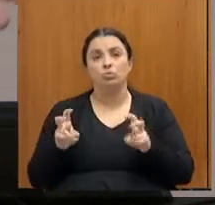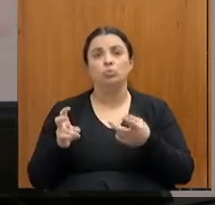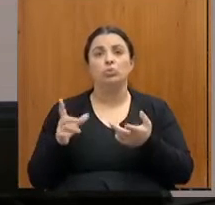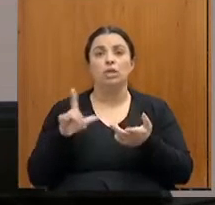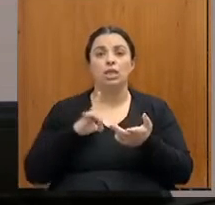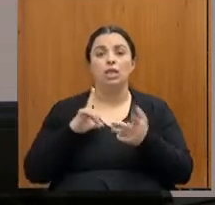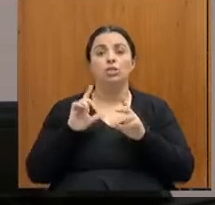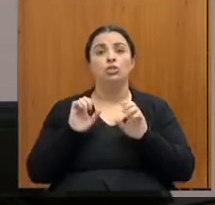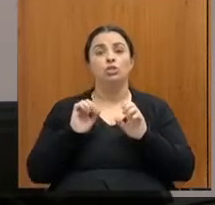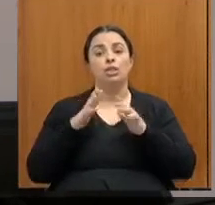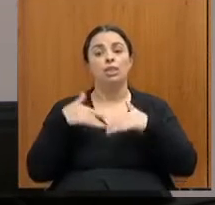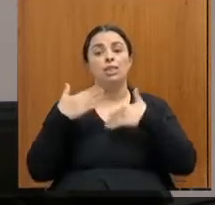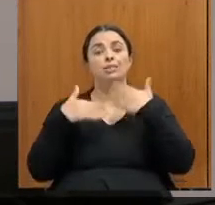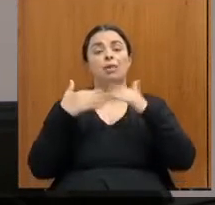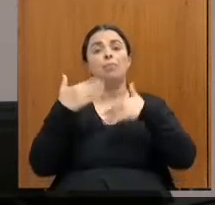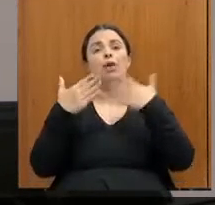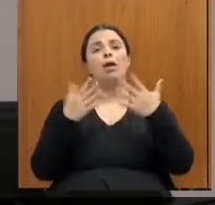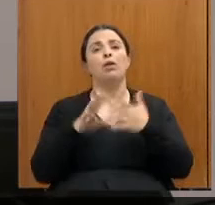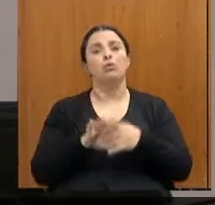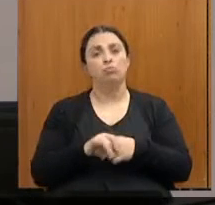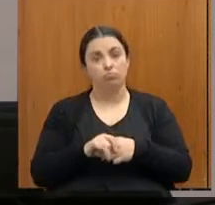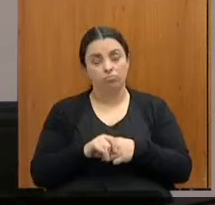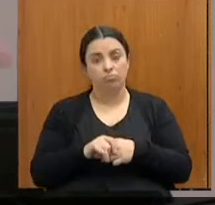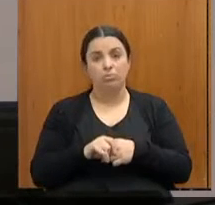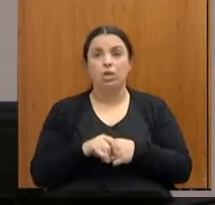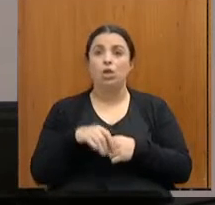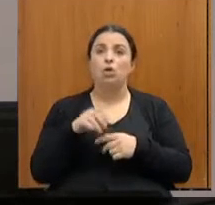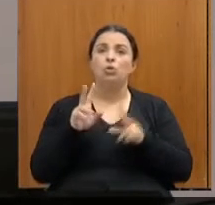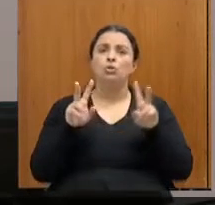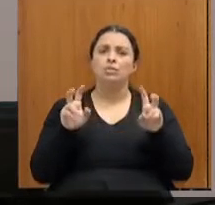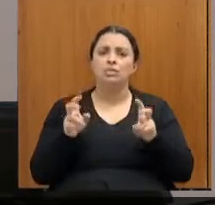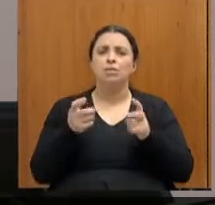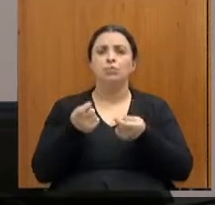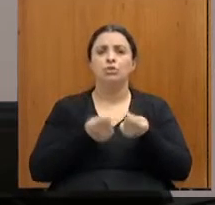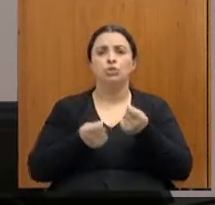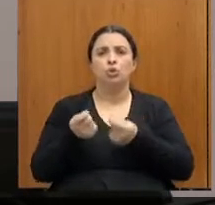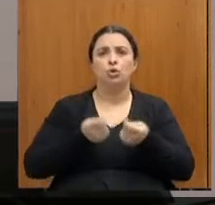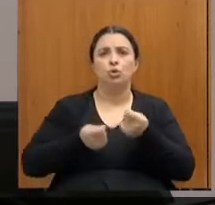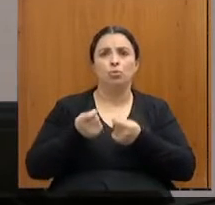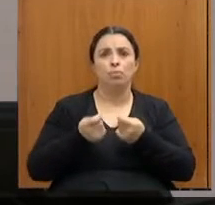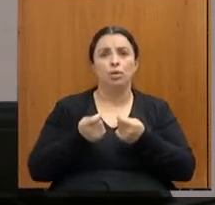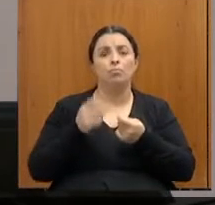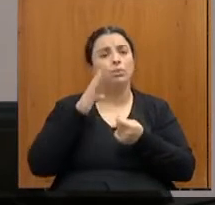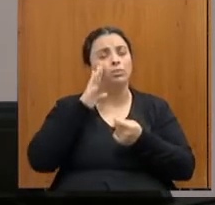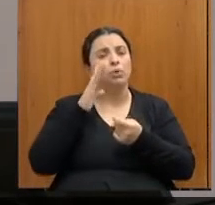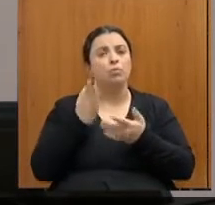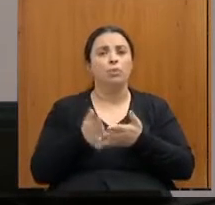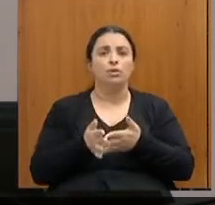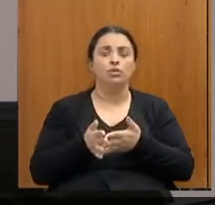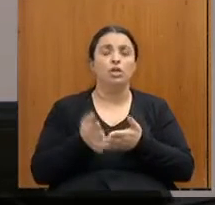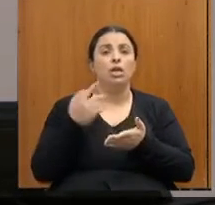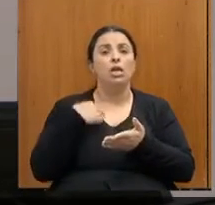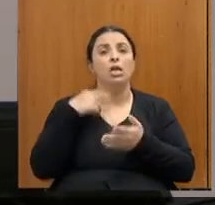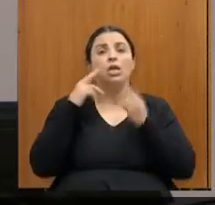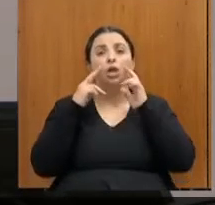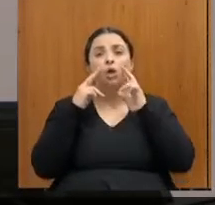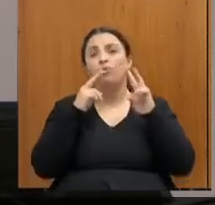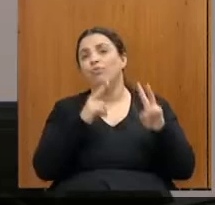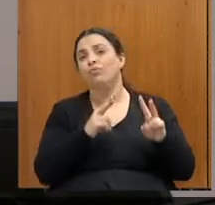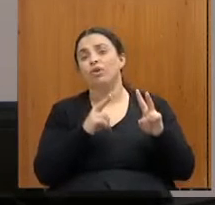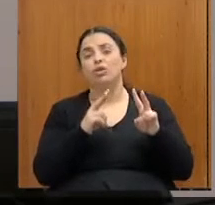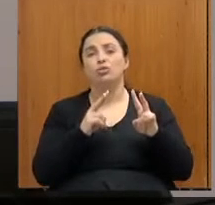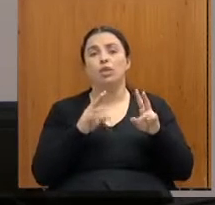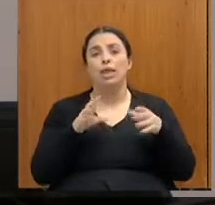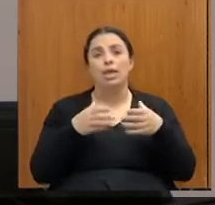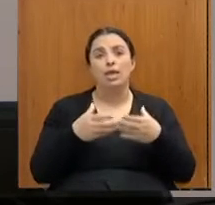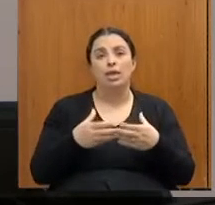são de desempenho Nas questões de Economia sobretudo e eu enxergo na equipe do